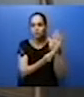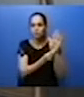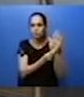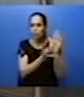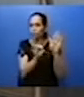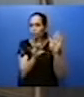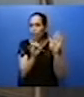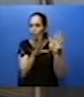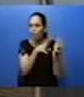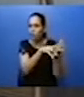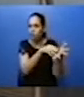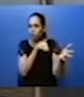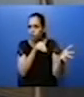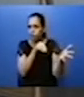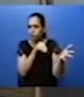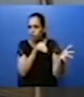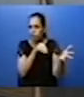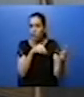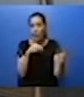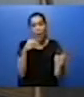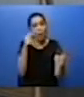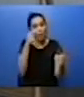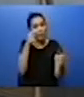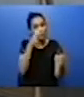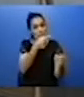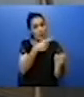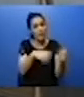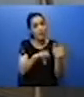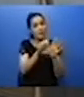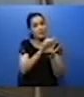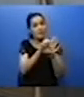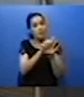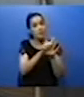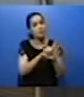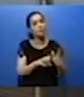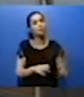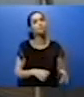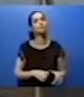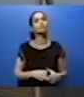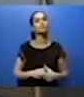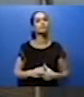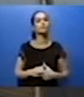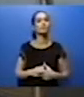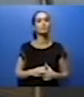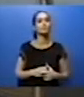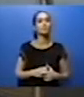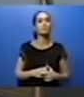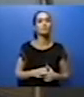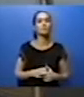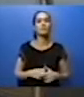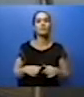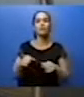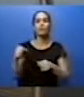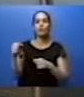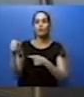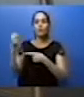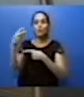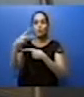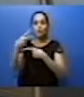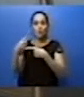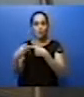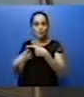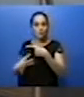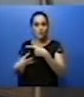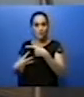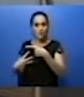volta observa em aqui os exemplos é dois terços mais um